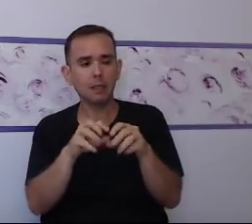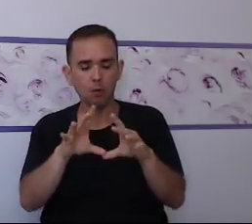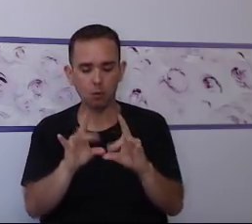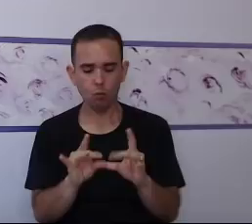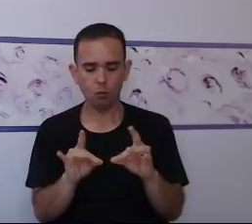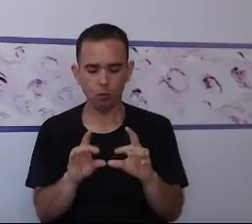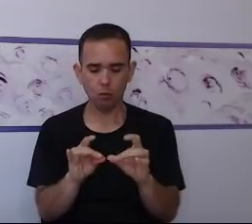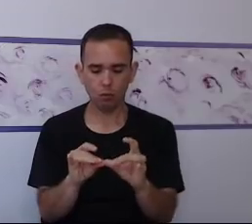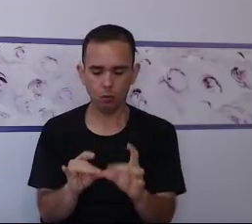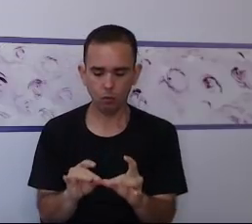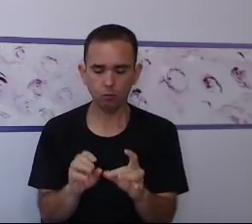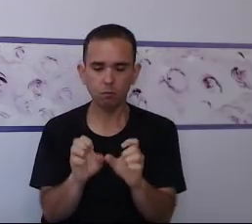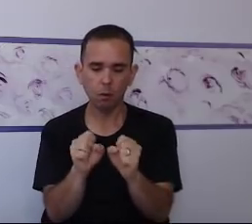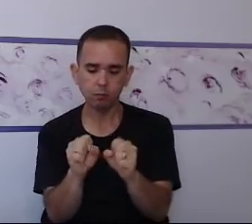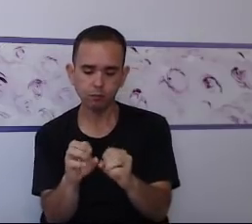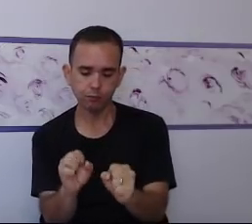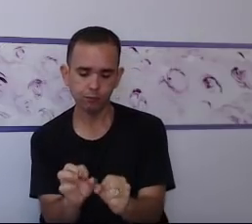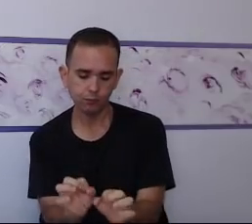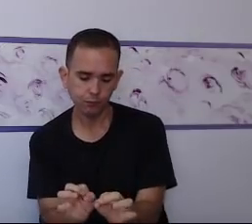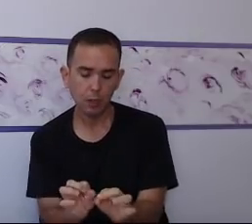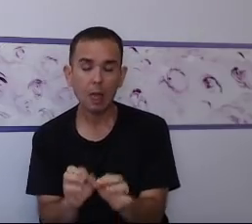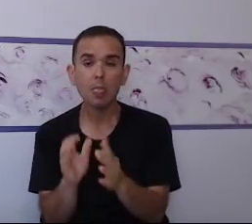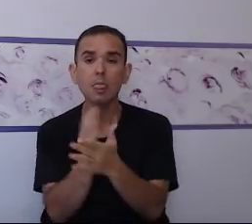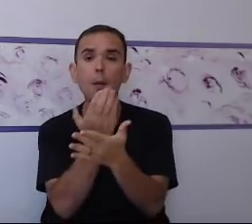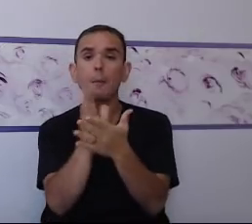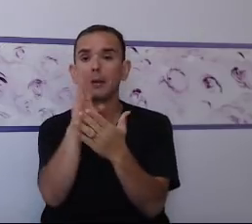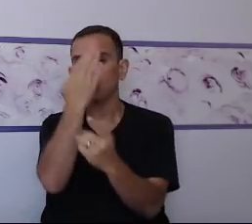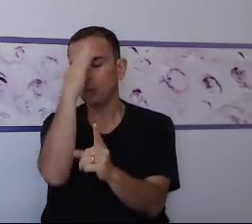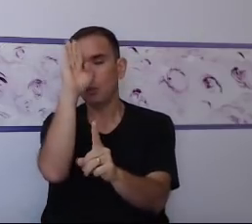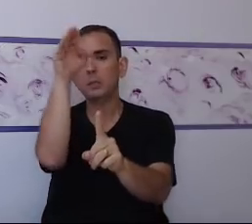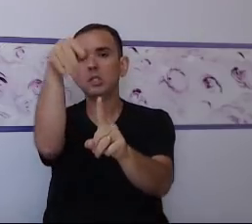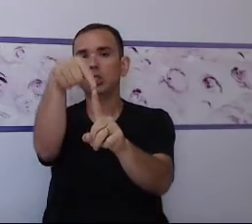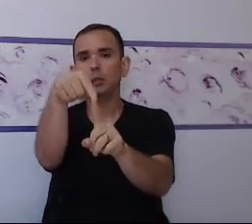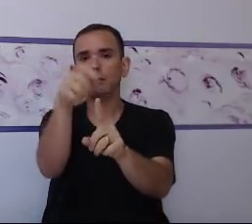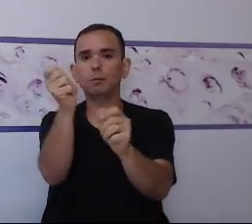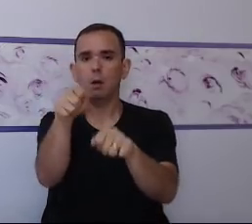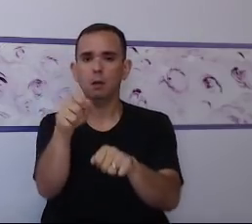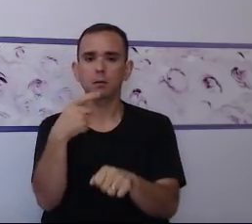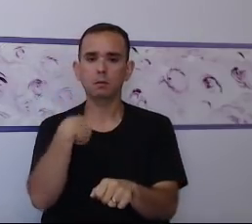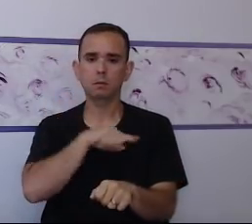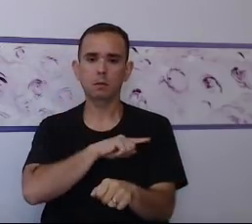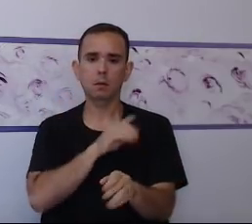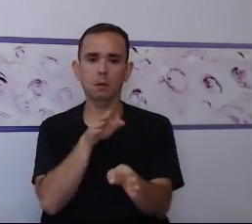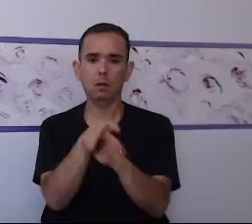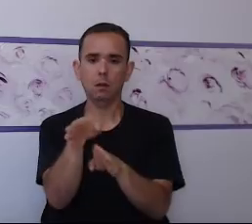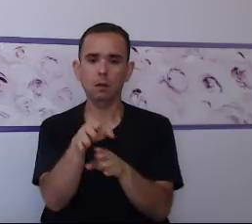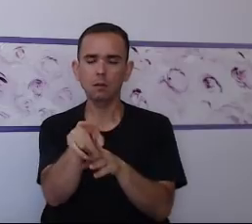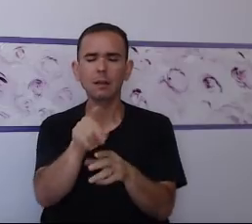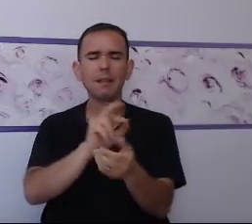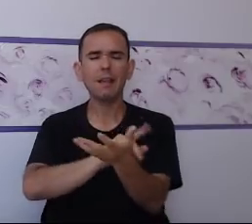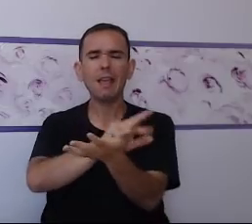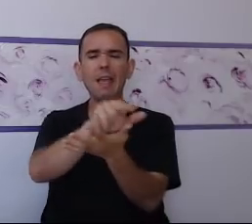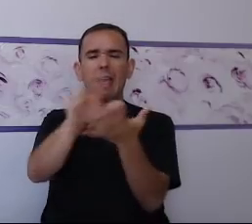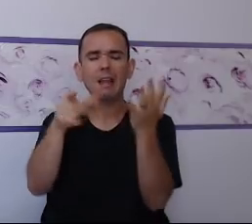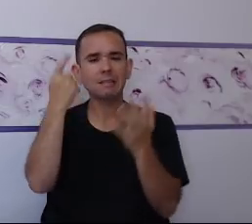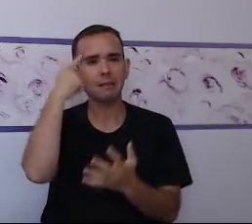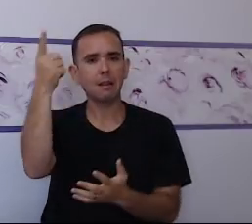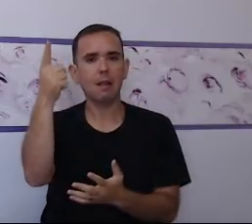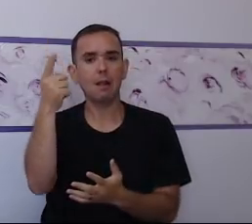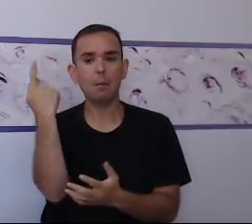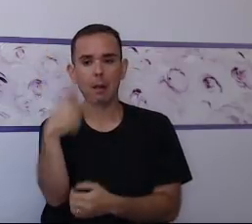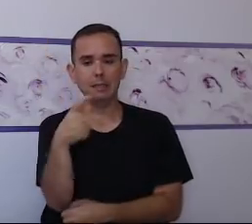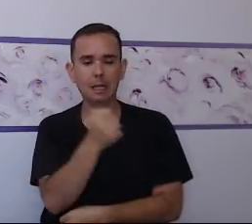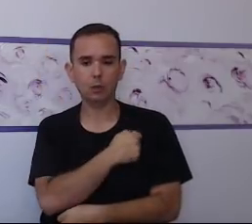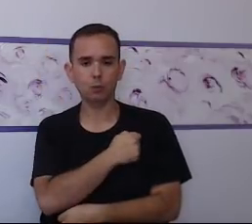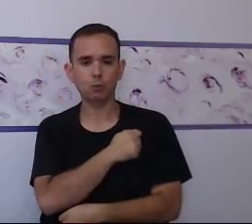massinha, ou fazer a bolinha no papel crepom. Então, depende do objetivo que a gente quer traçar para o nosso aluno. Então, a gente tem N estratégias para esse aluno